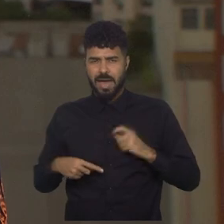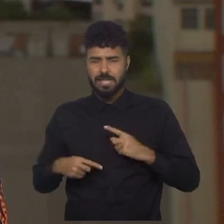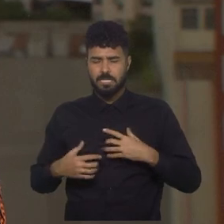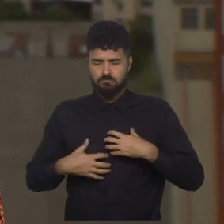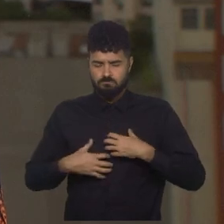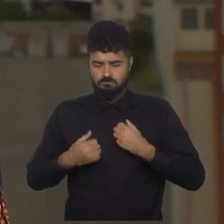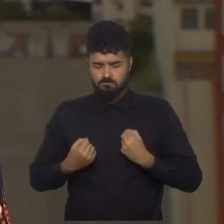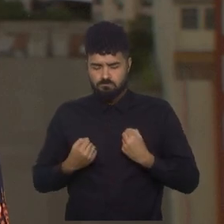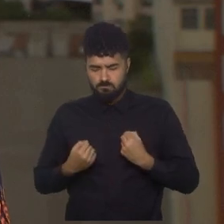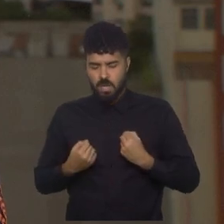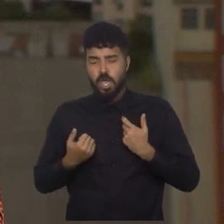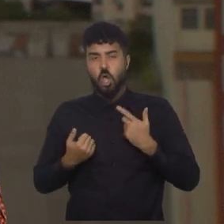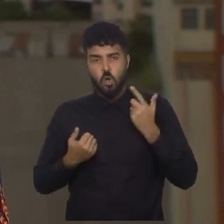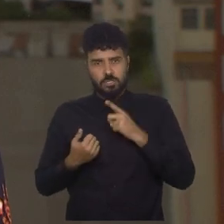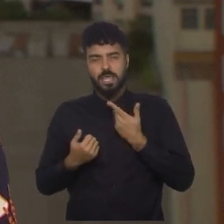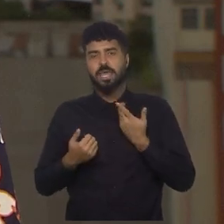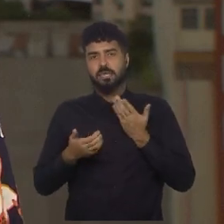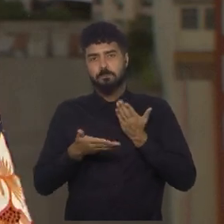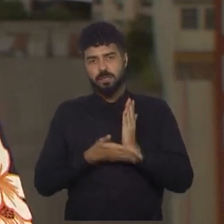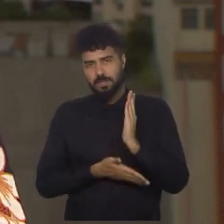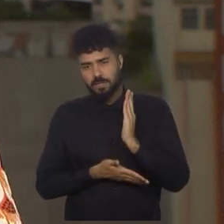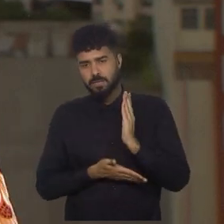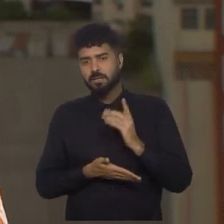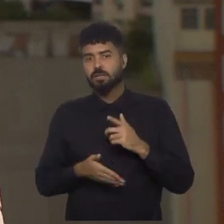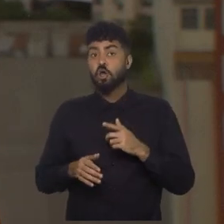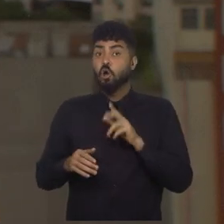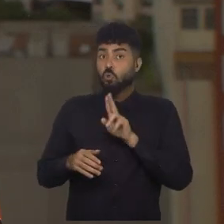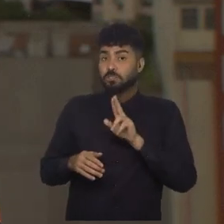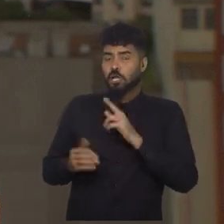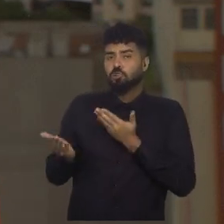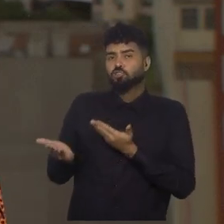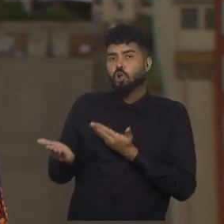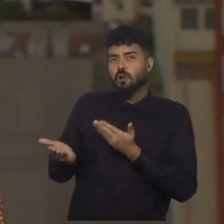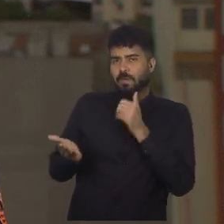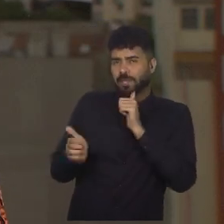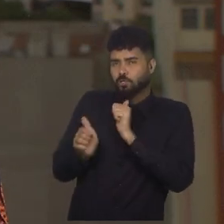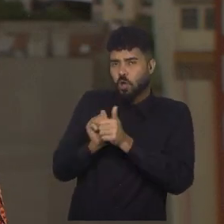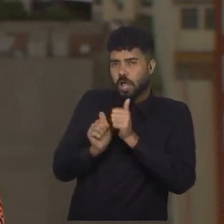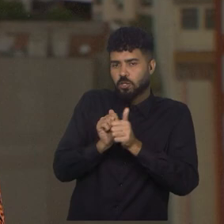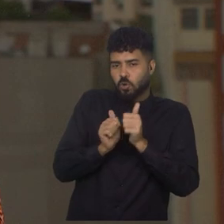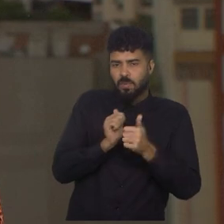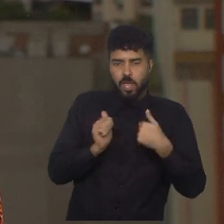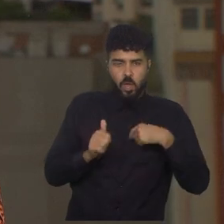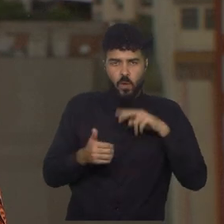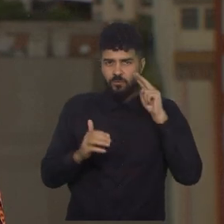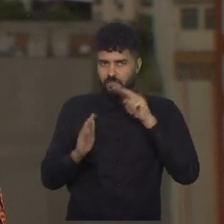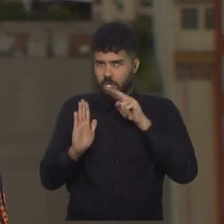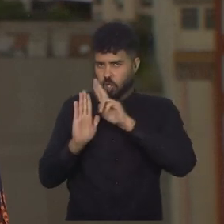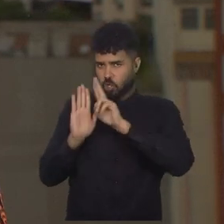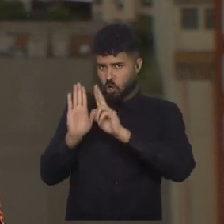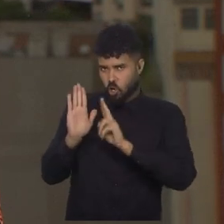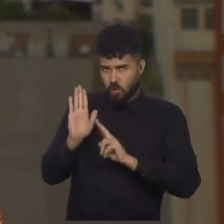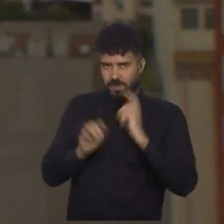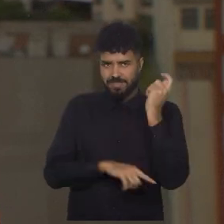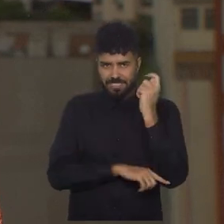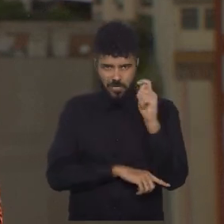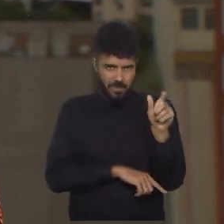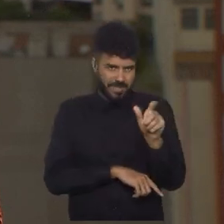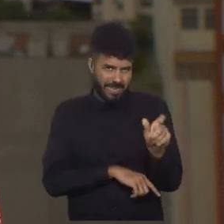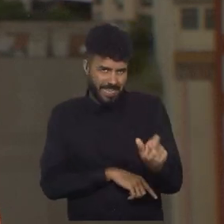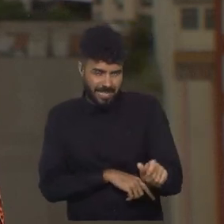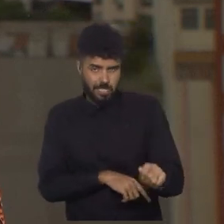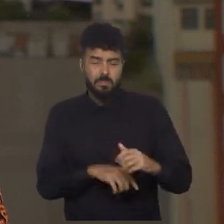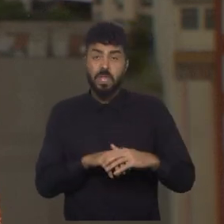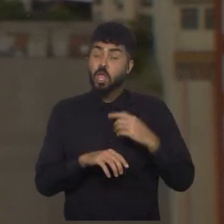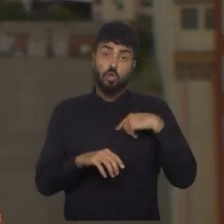chegar e usar principalmente as suas jovens jogadoras, né? Eu cheguei a dar uma olhada na convocação da seleção italiana.